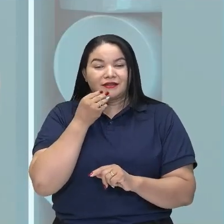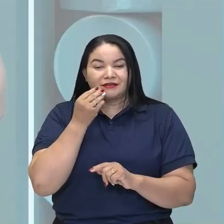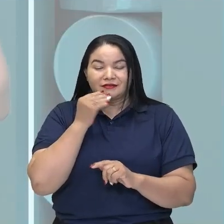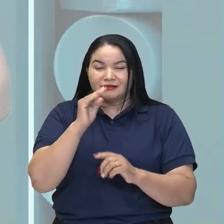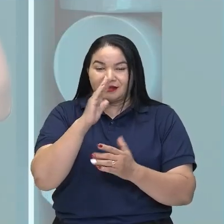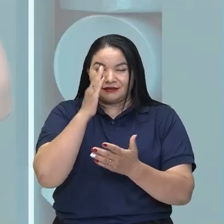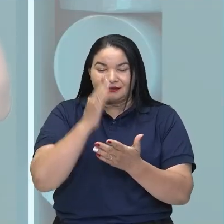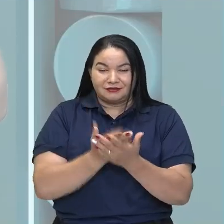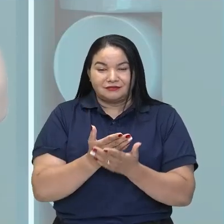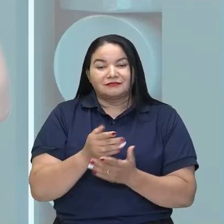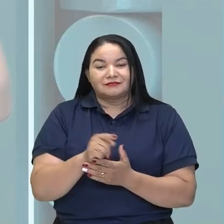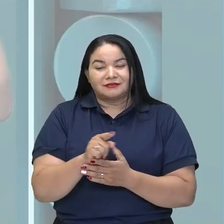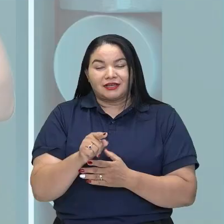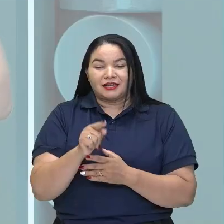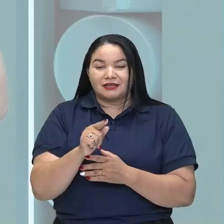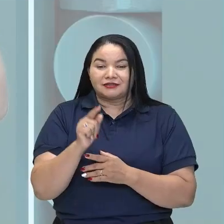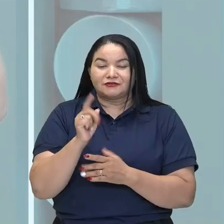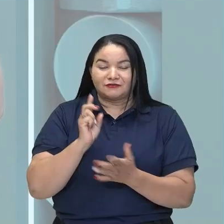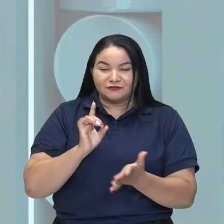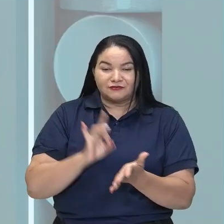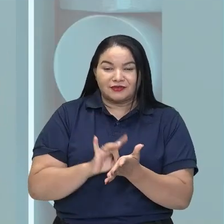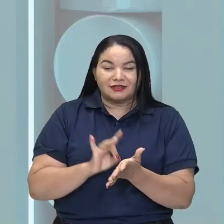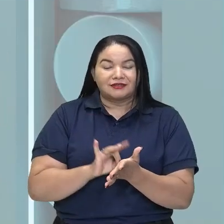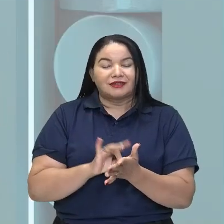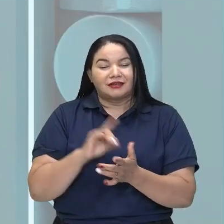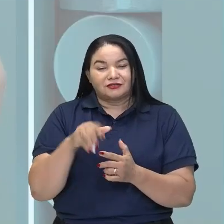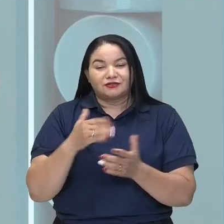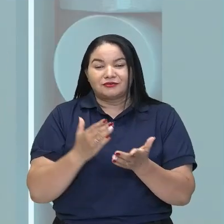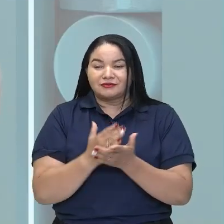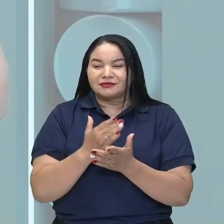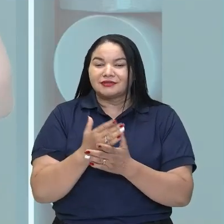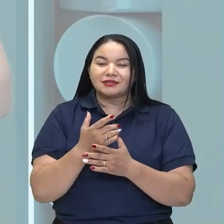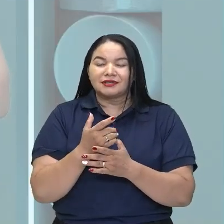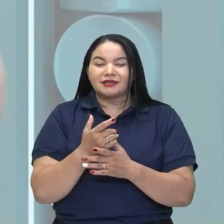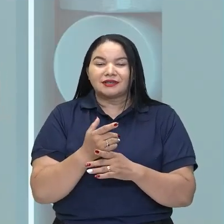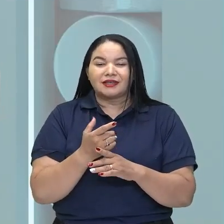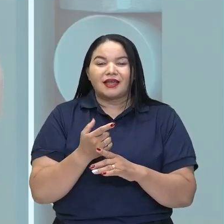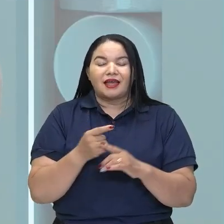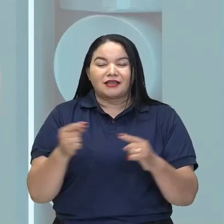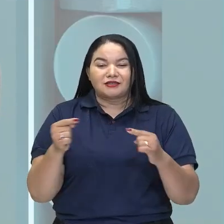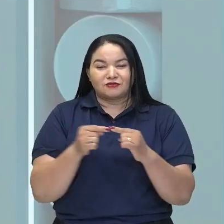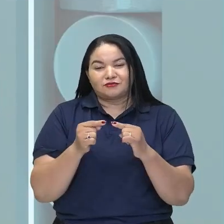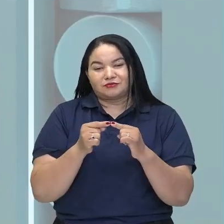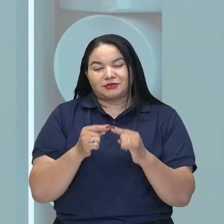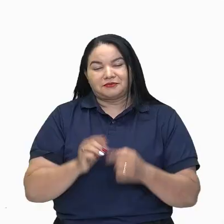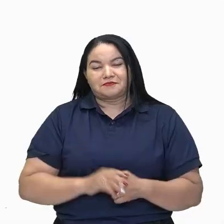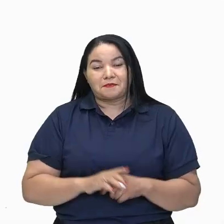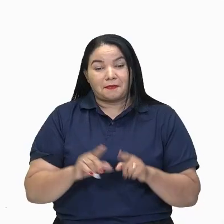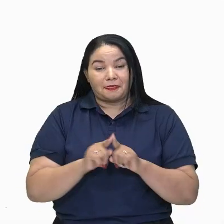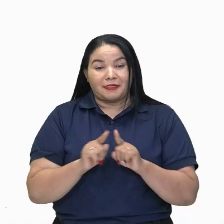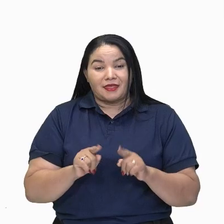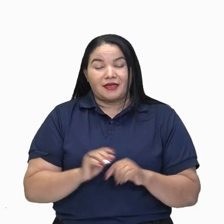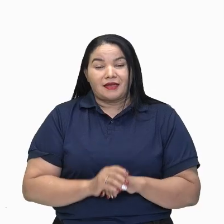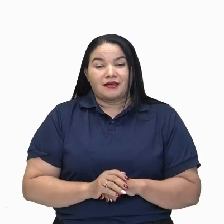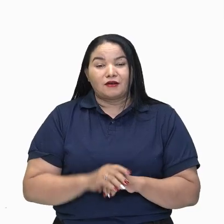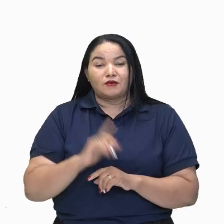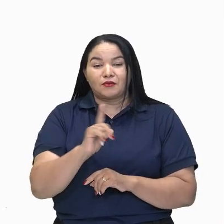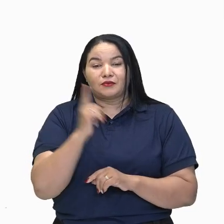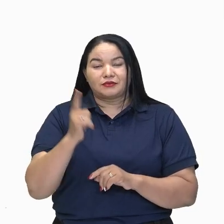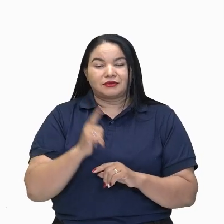o eleitor de que realmente ele vai fazer aquilo que ele está prometendo. Então, seguindo, nós temos a propaganda